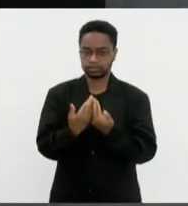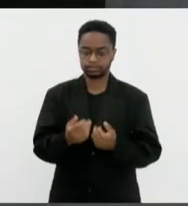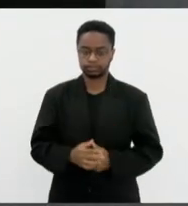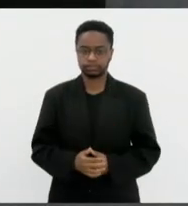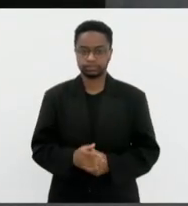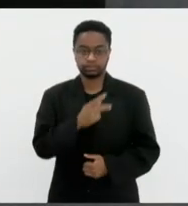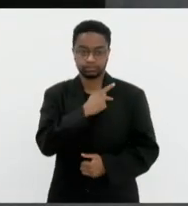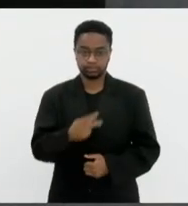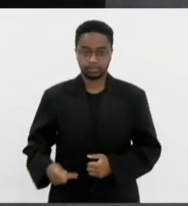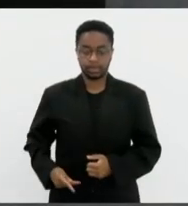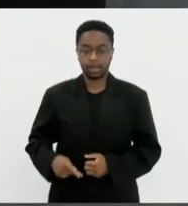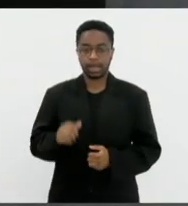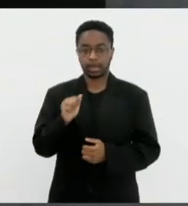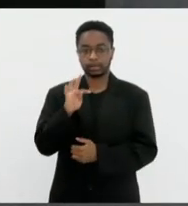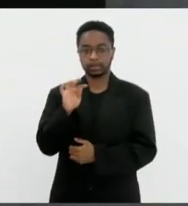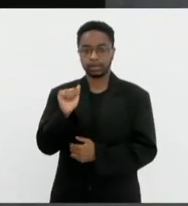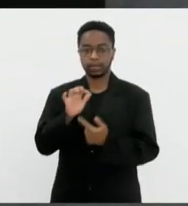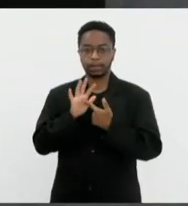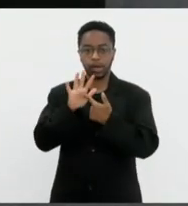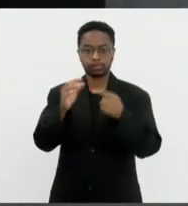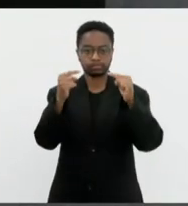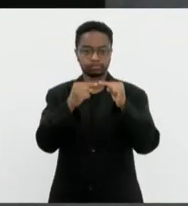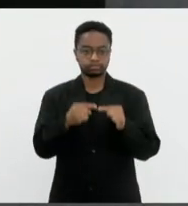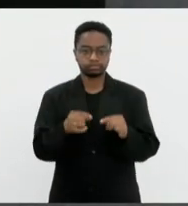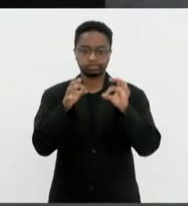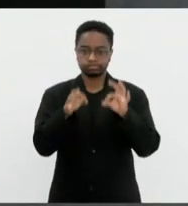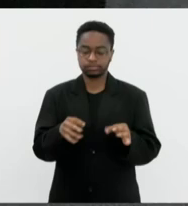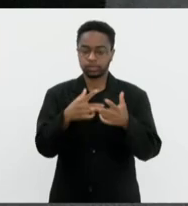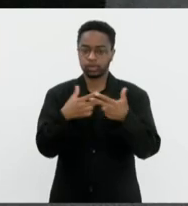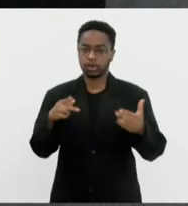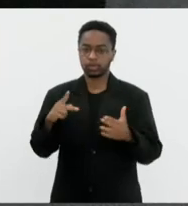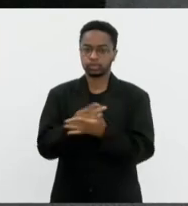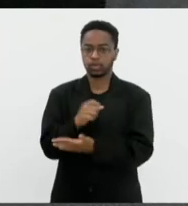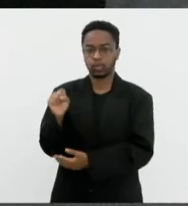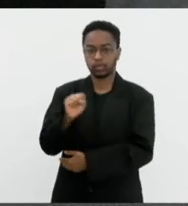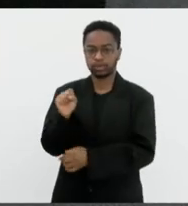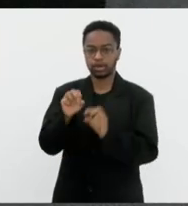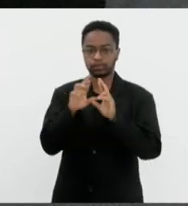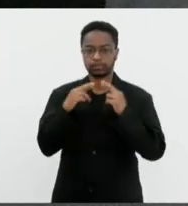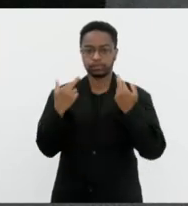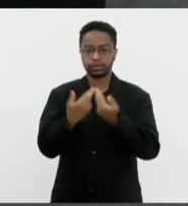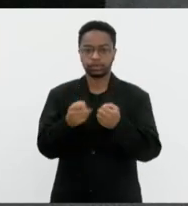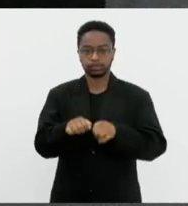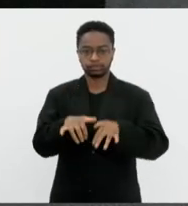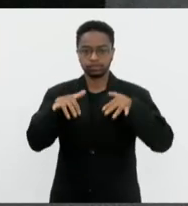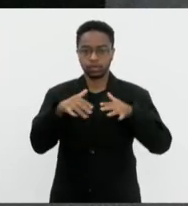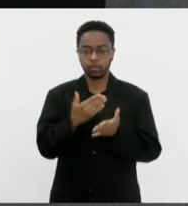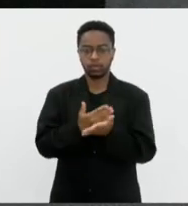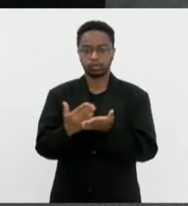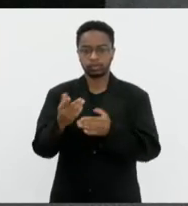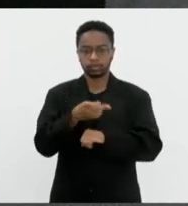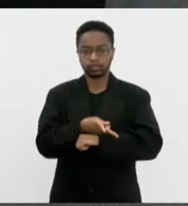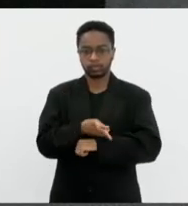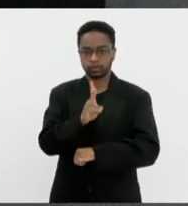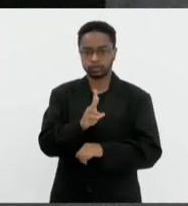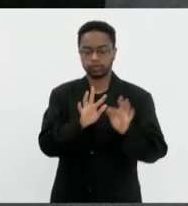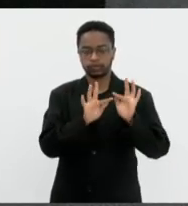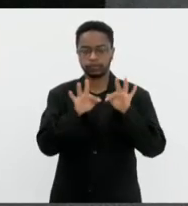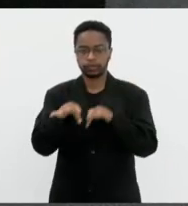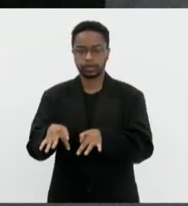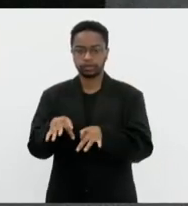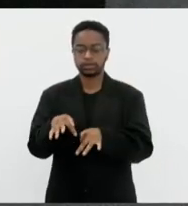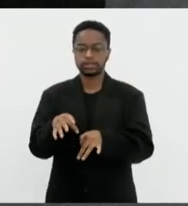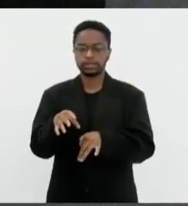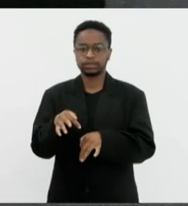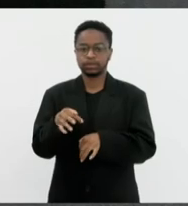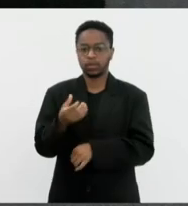presidente, a ata reflete com exatidão o ocorrido na oitava sessão ordinária, que iniciada às 14 horas, foi encerrada às